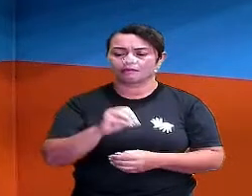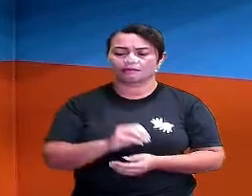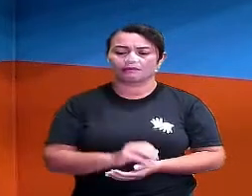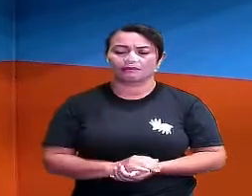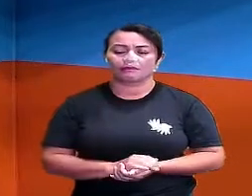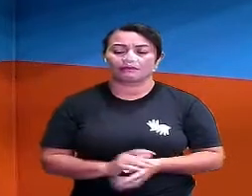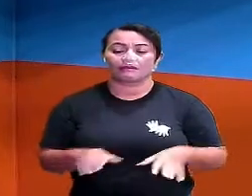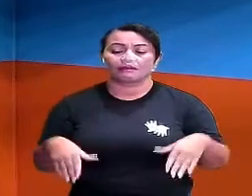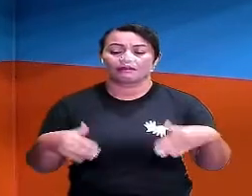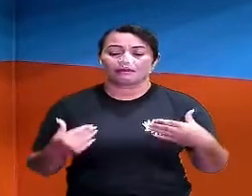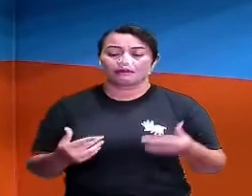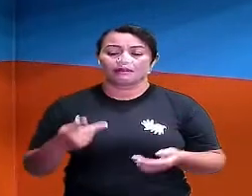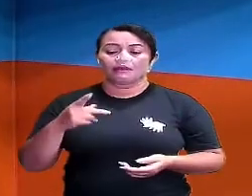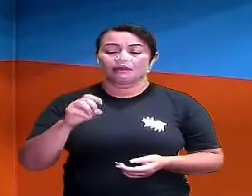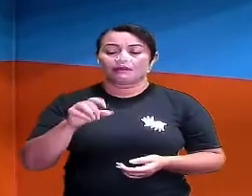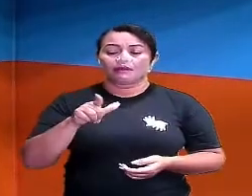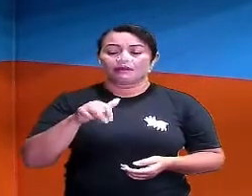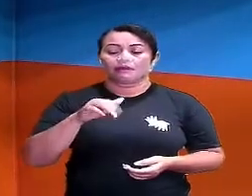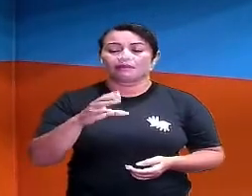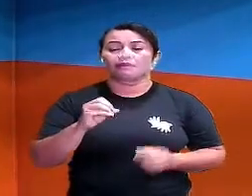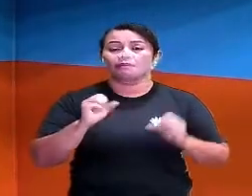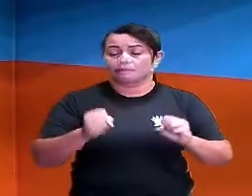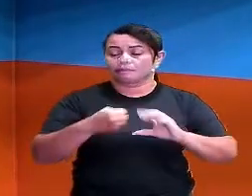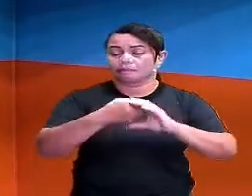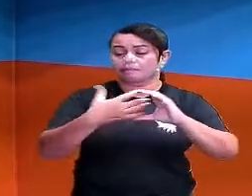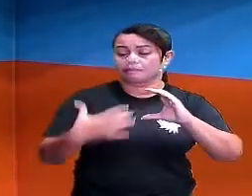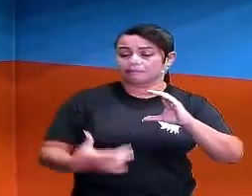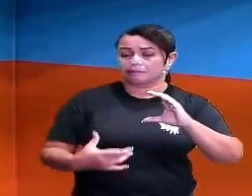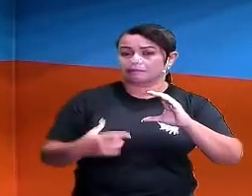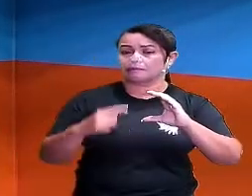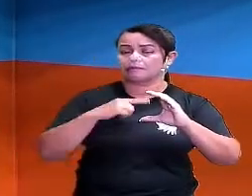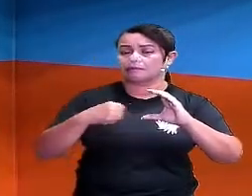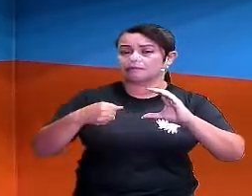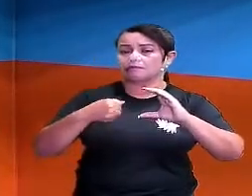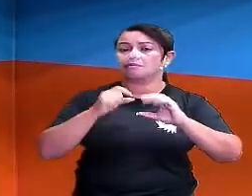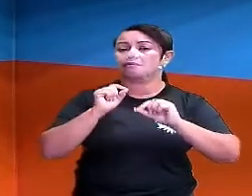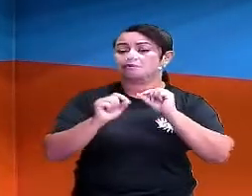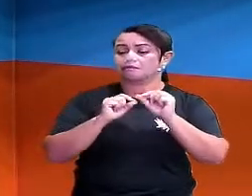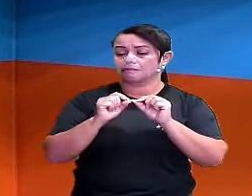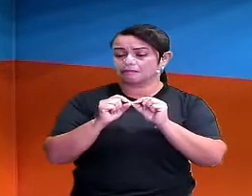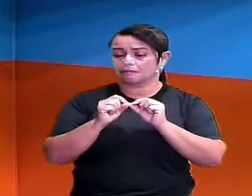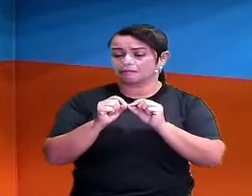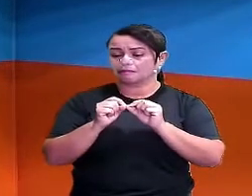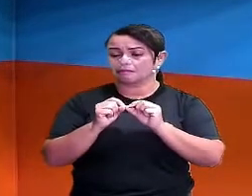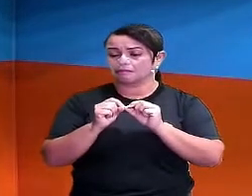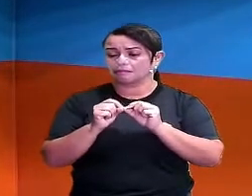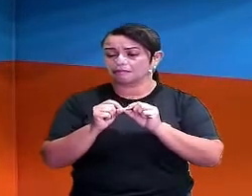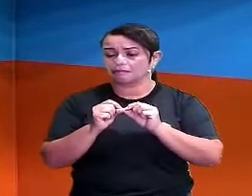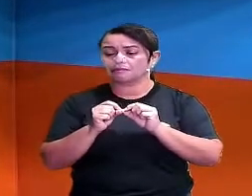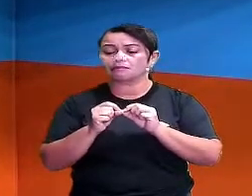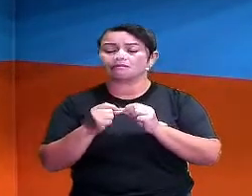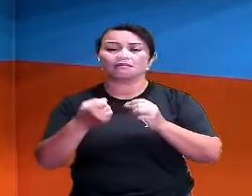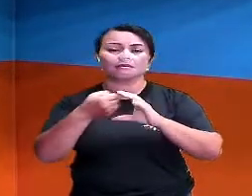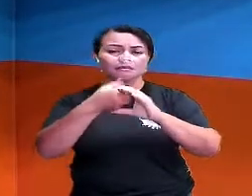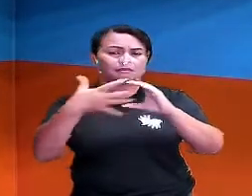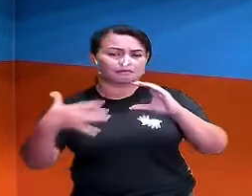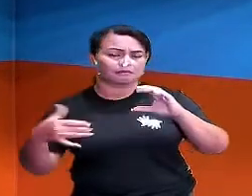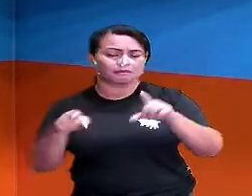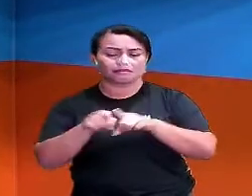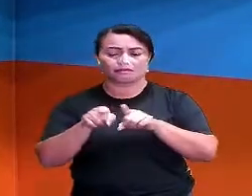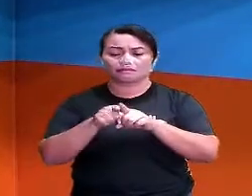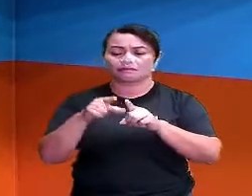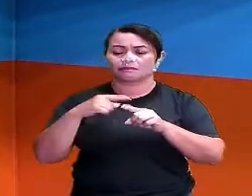tá? Então, um polígono pode ser classificado de acordo com as suas características, ou seja, pelo número de lados ou de